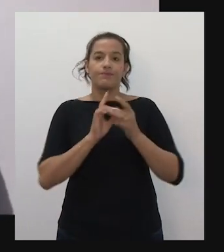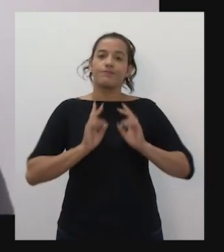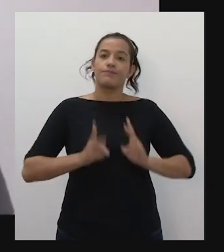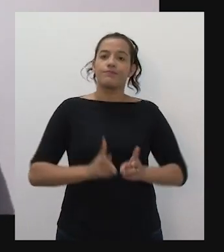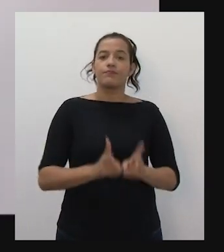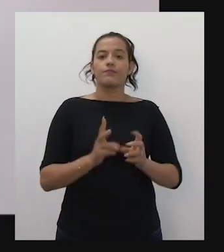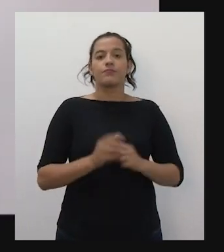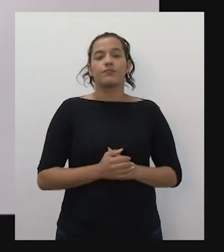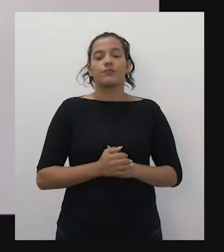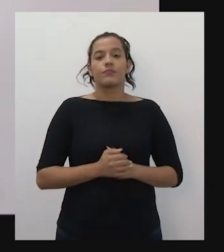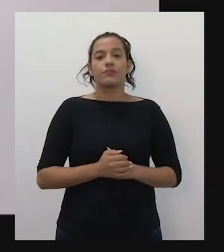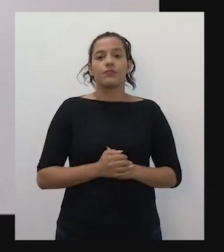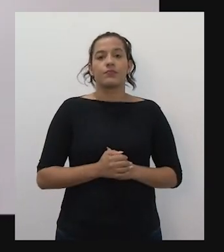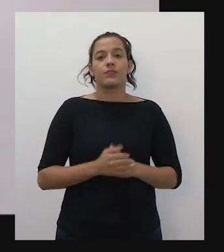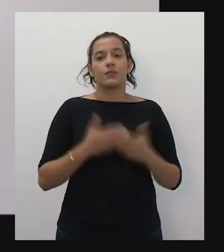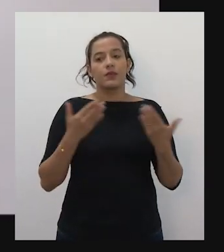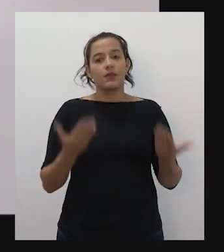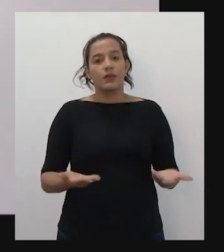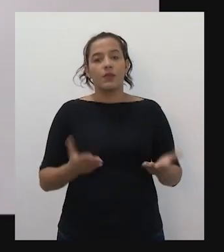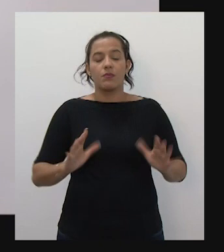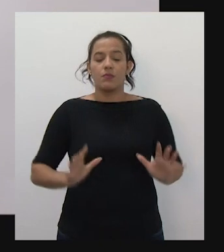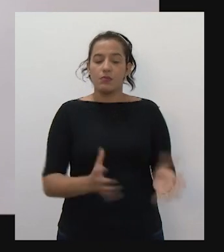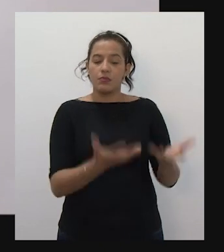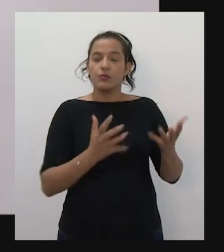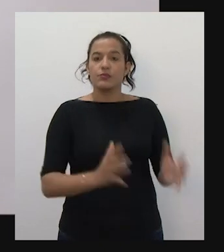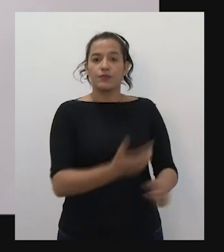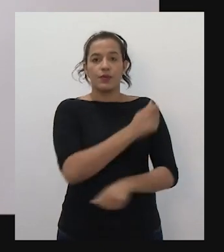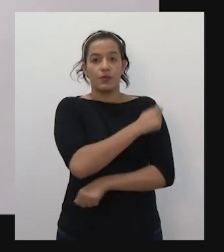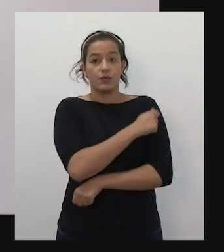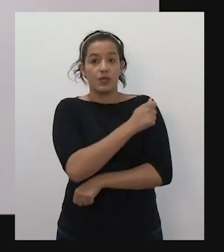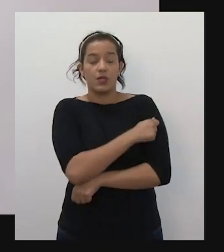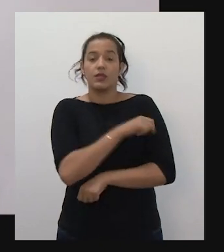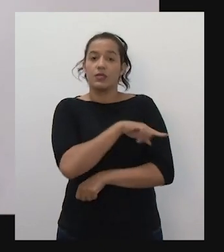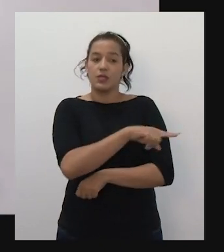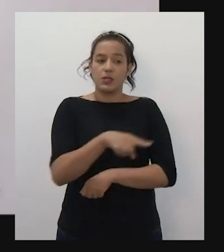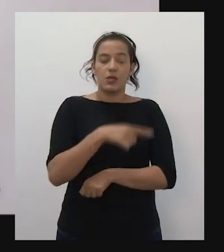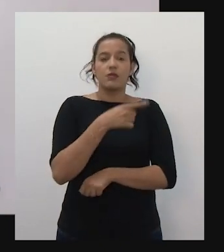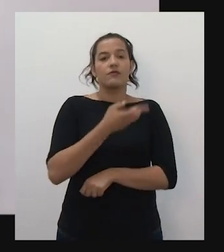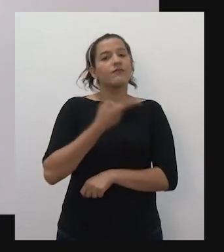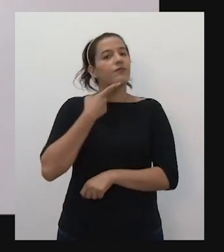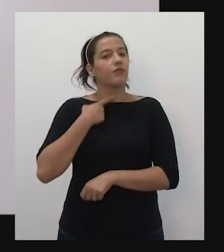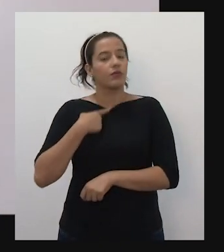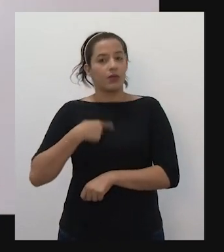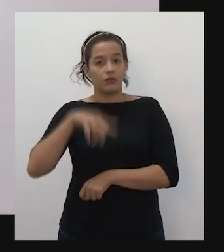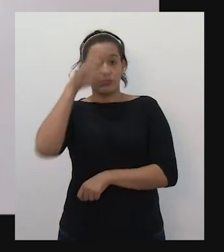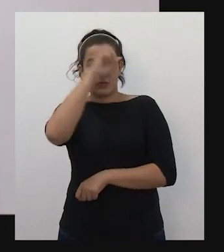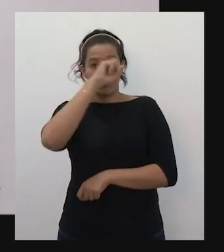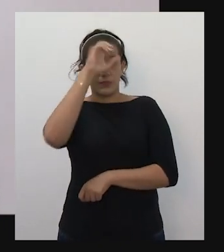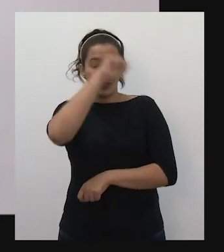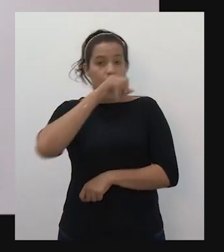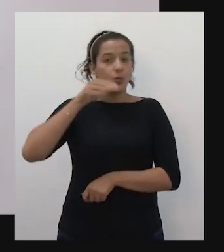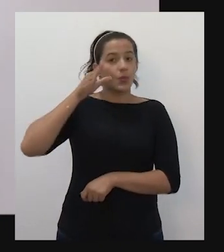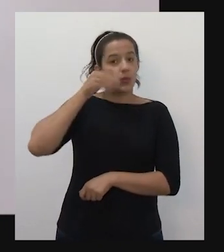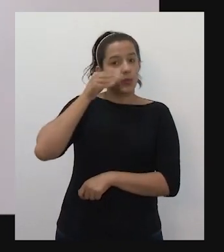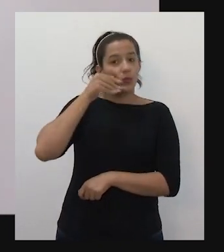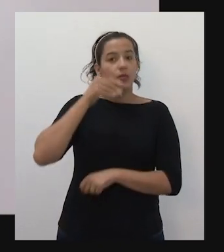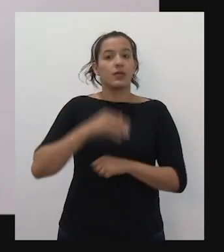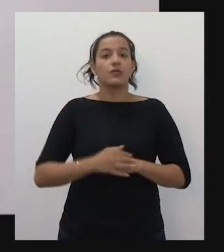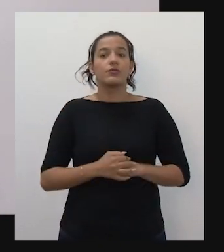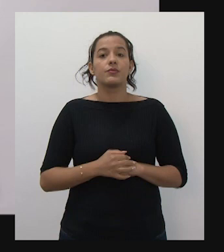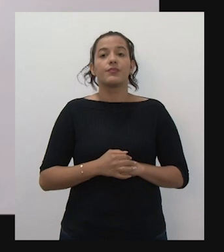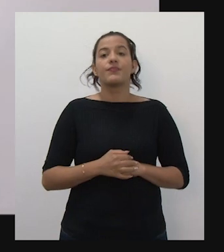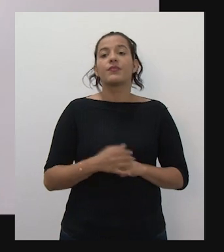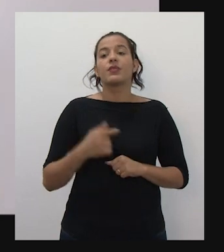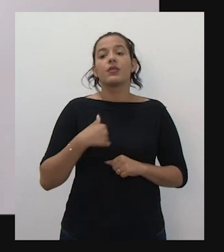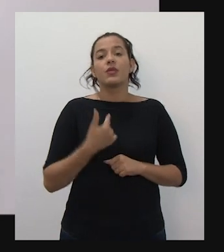alunos com a escola. Então, para motivar os alunos e despertar o interesse e a curiosidade para aprender,